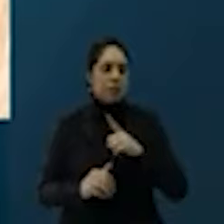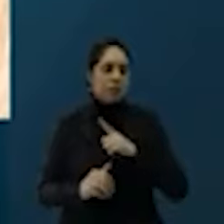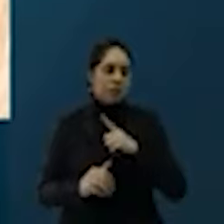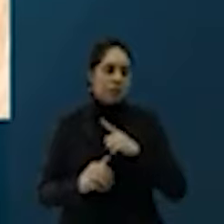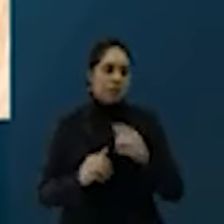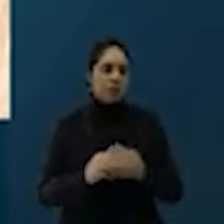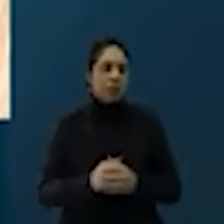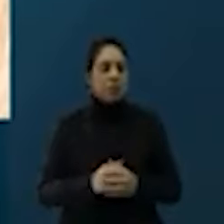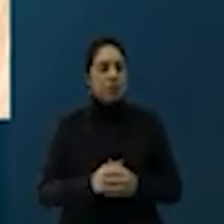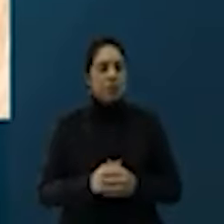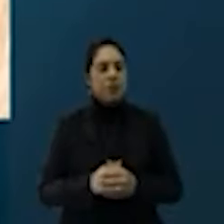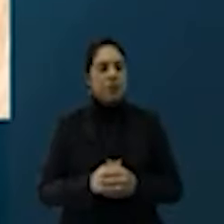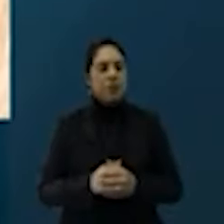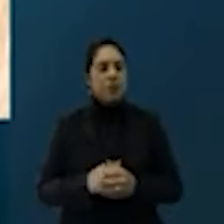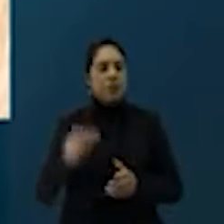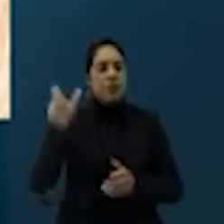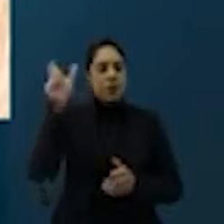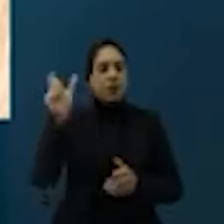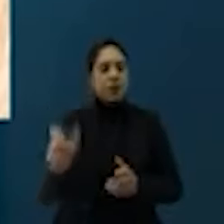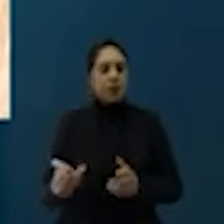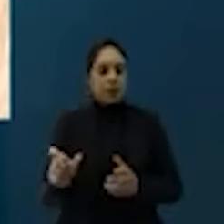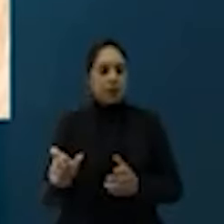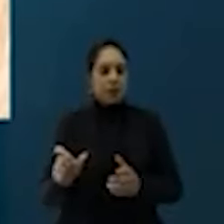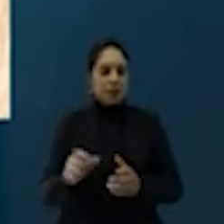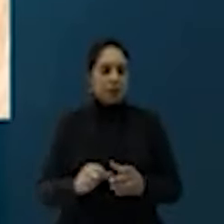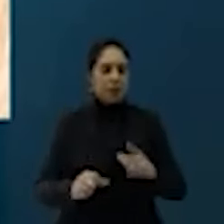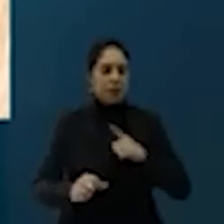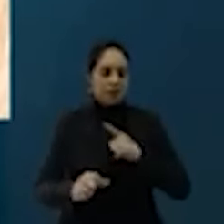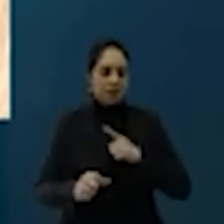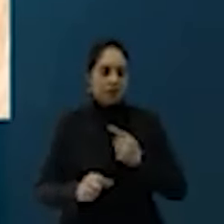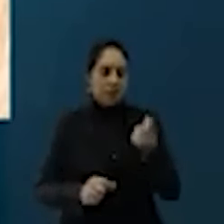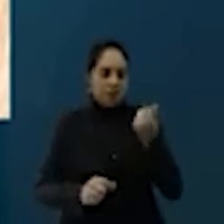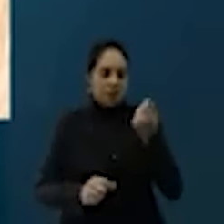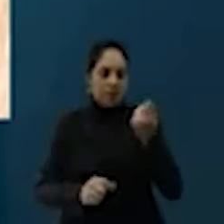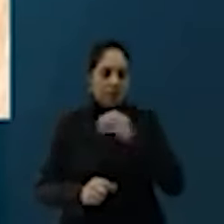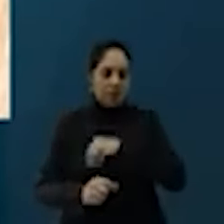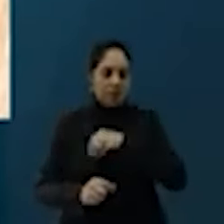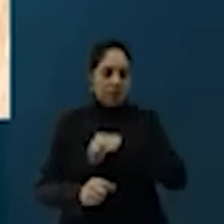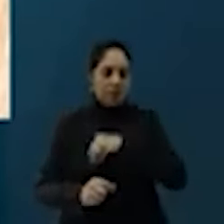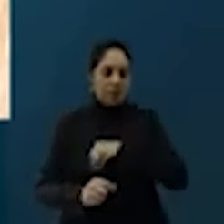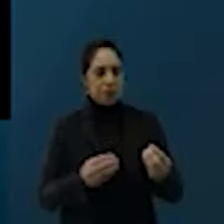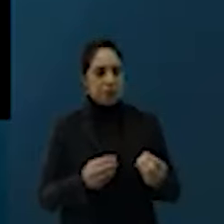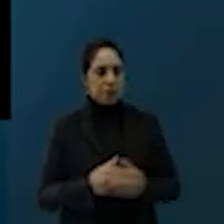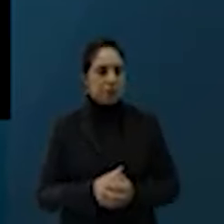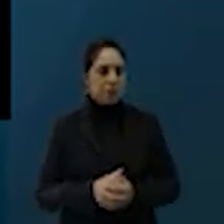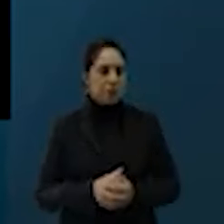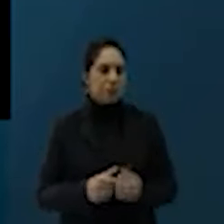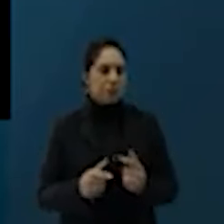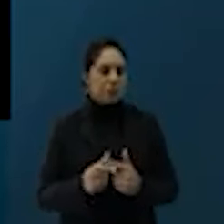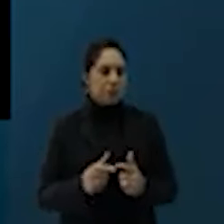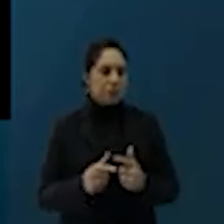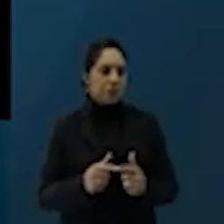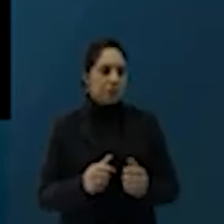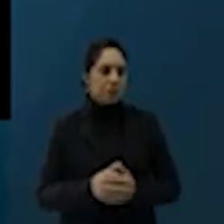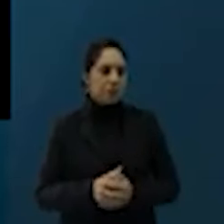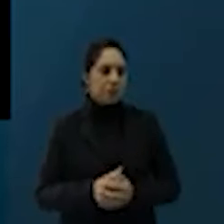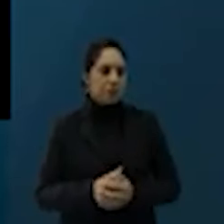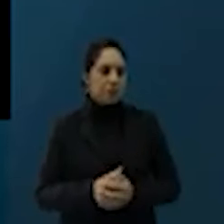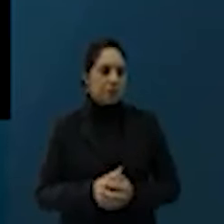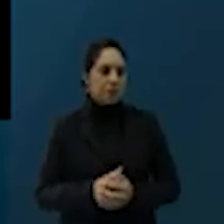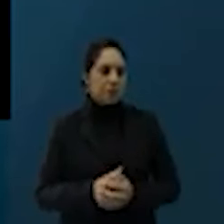recorrida, ela é pensionista do falecido. Falecido que era procurador federal. Estou abrindo mão da